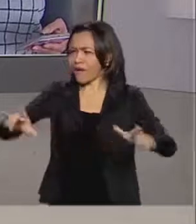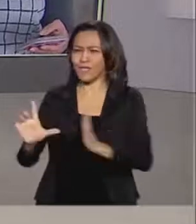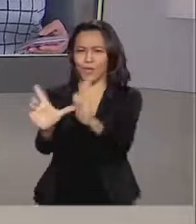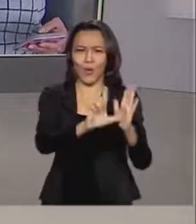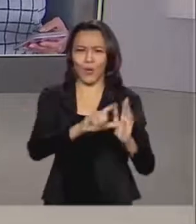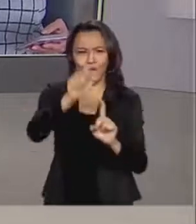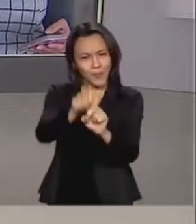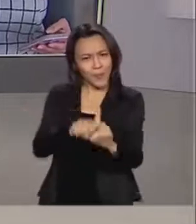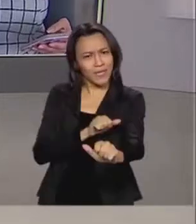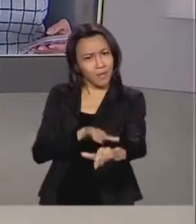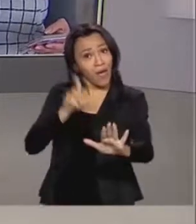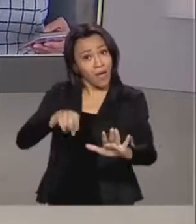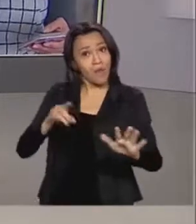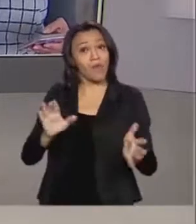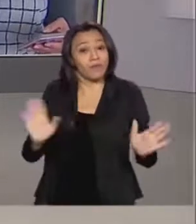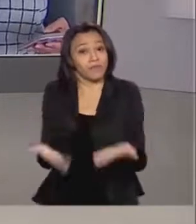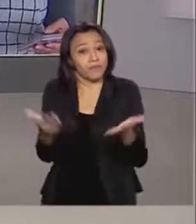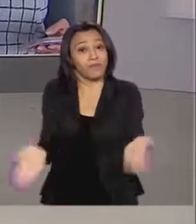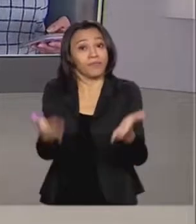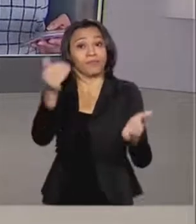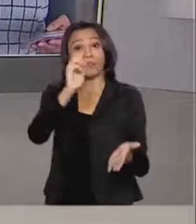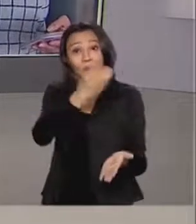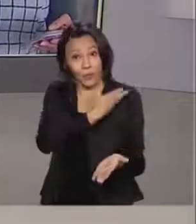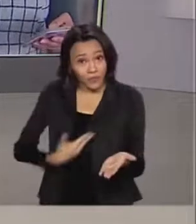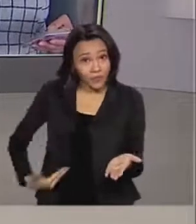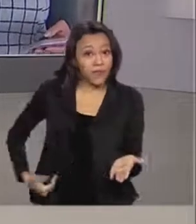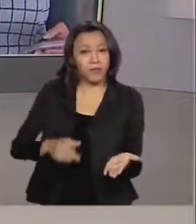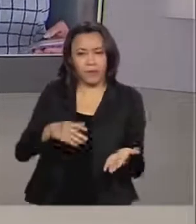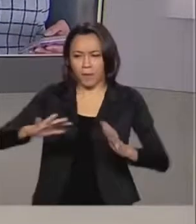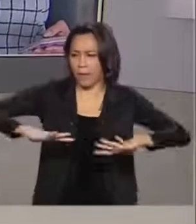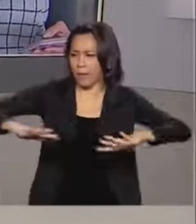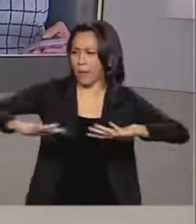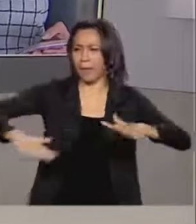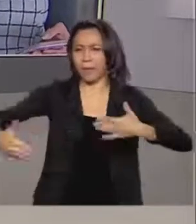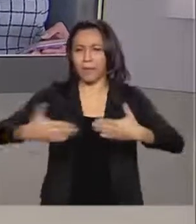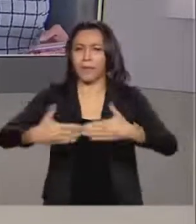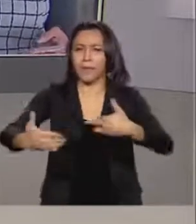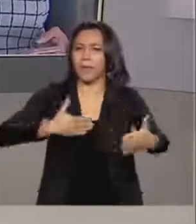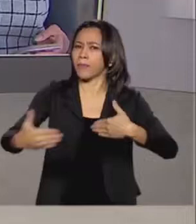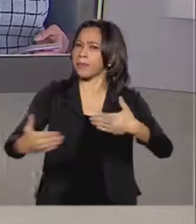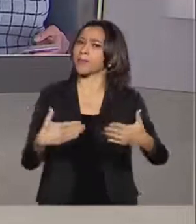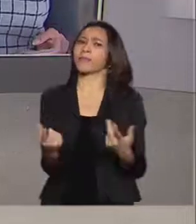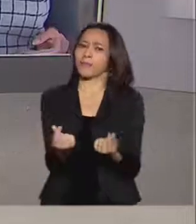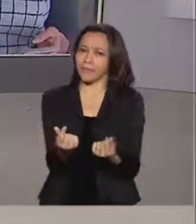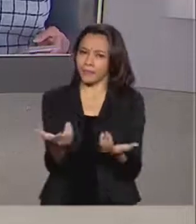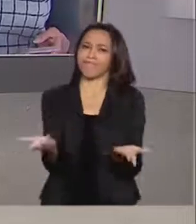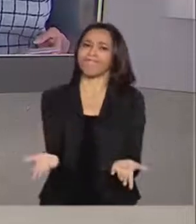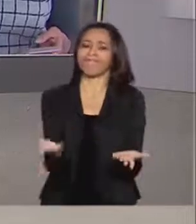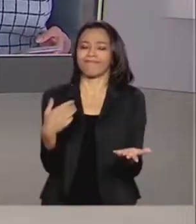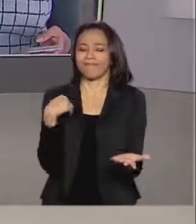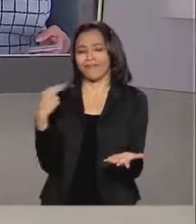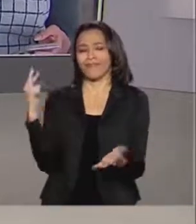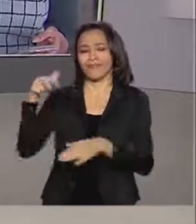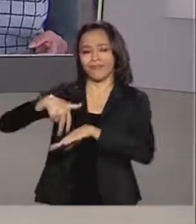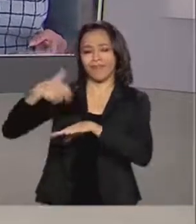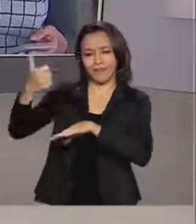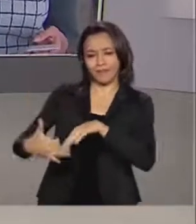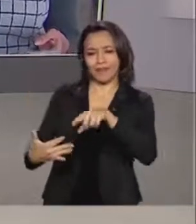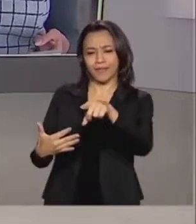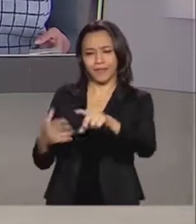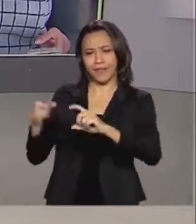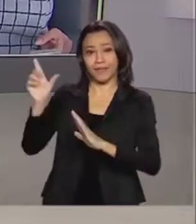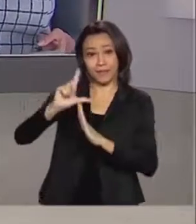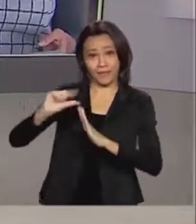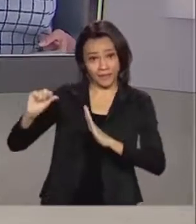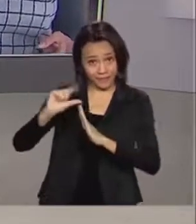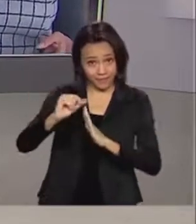Brasil, campanha do governo federal para incentivar o comércio e movimentar a economia. Selma Dias, direto do Palácio do Planalto, conta pra gente. Bom dia,